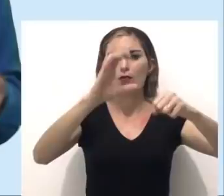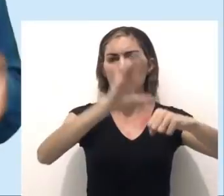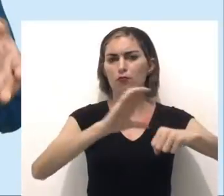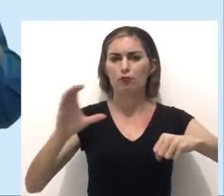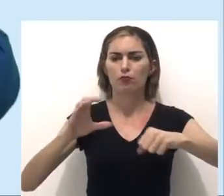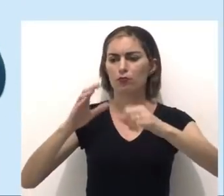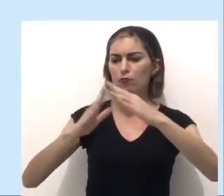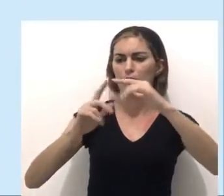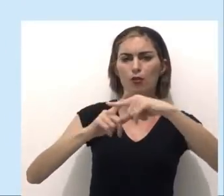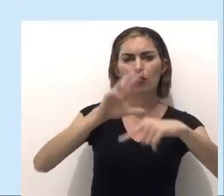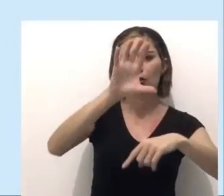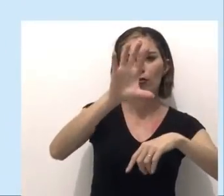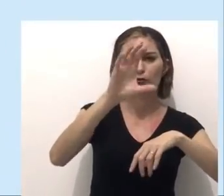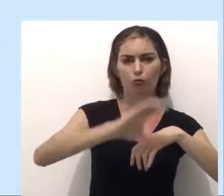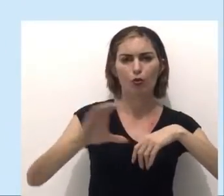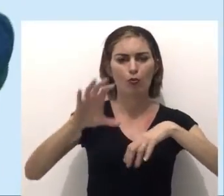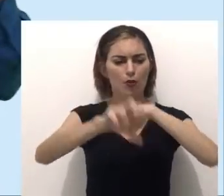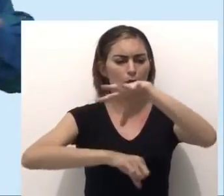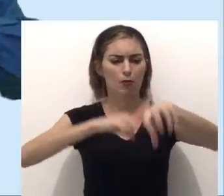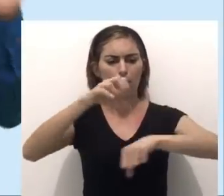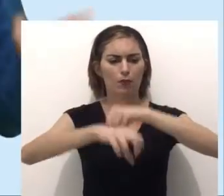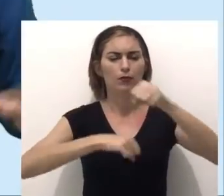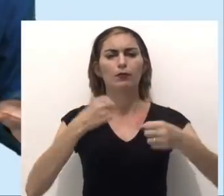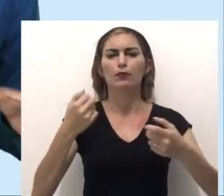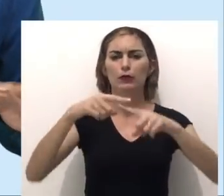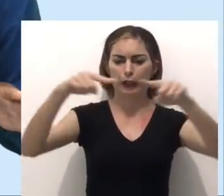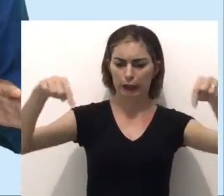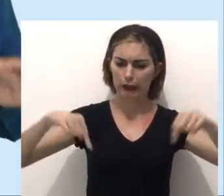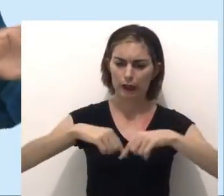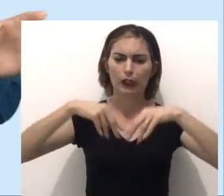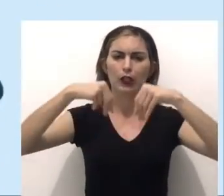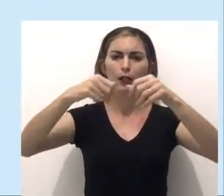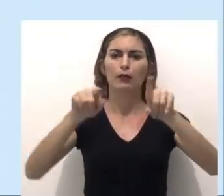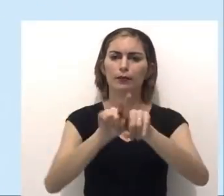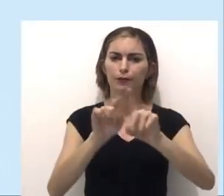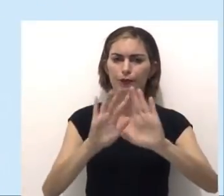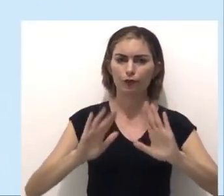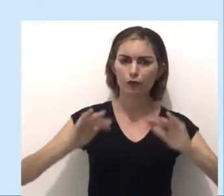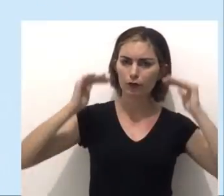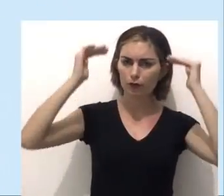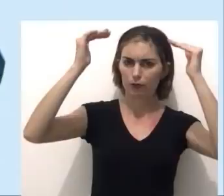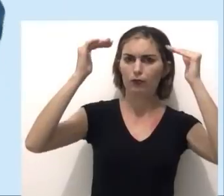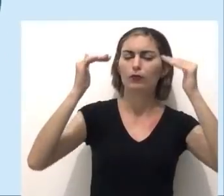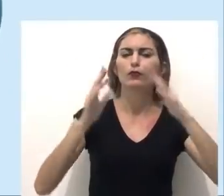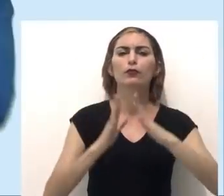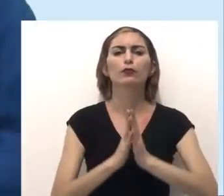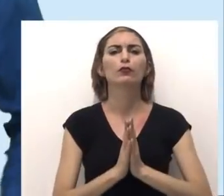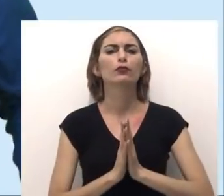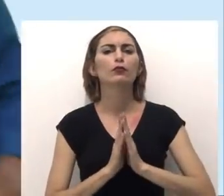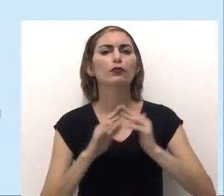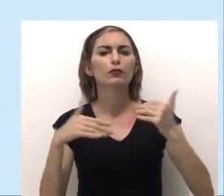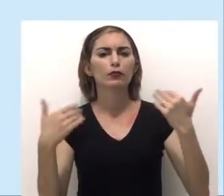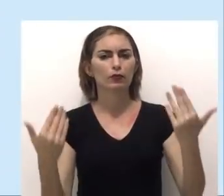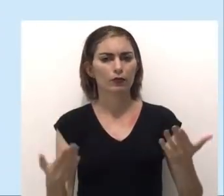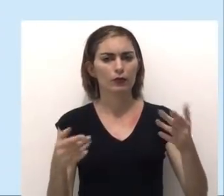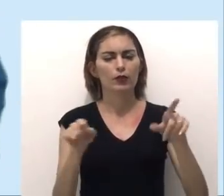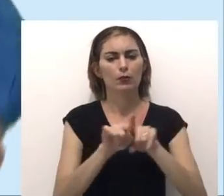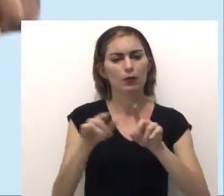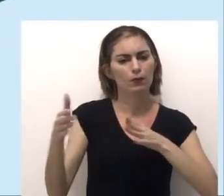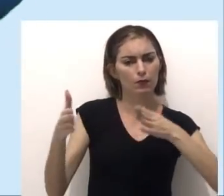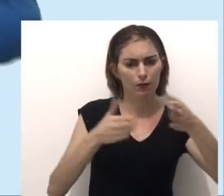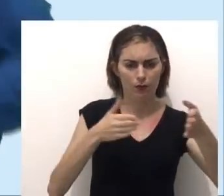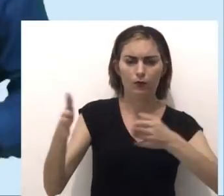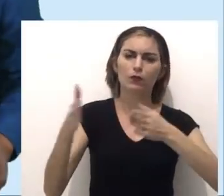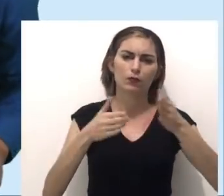da Igreja Católica. Então, além disso, essa dinastia, meu prezado, minha prezada,